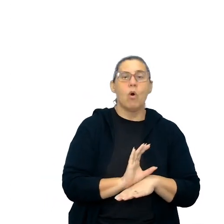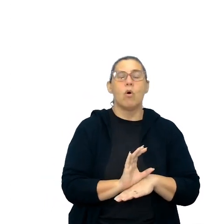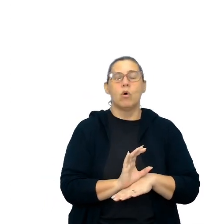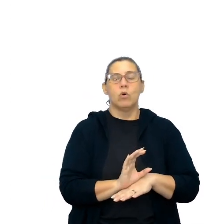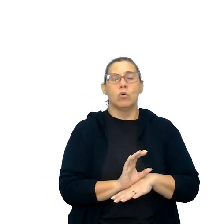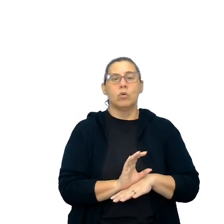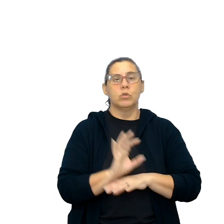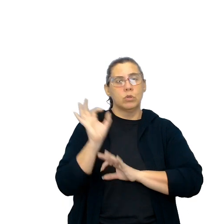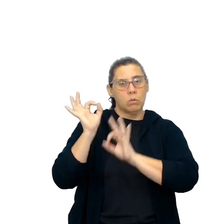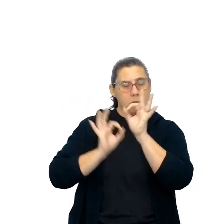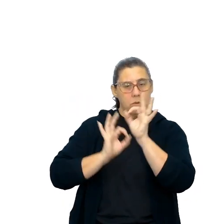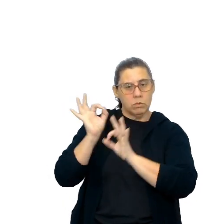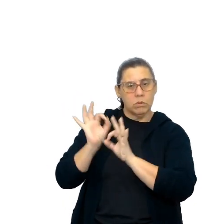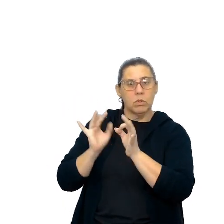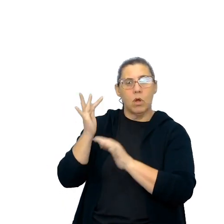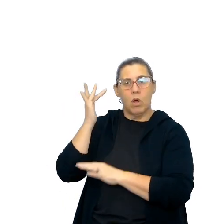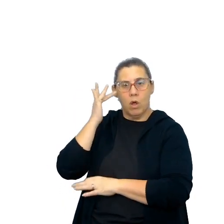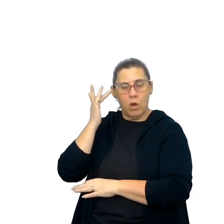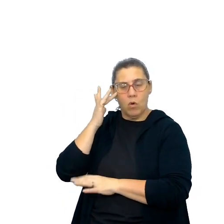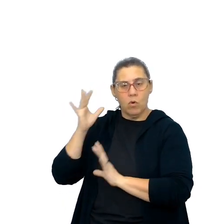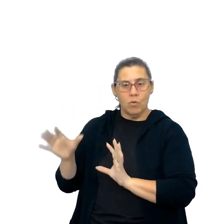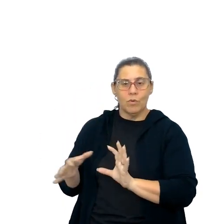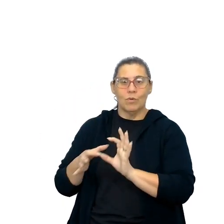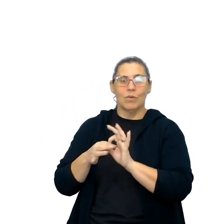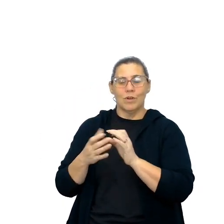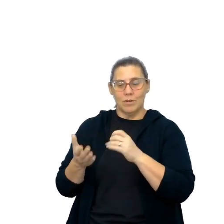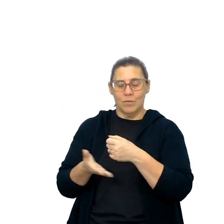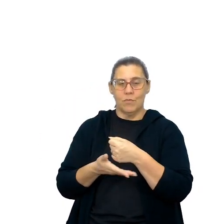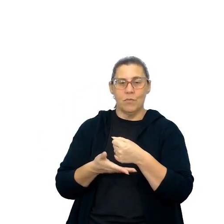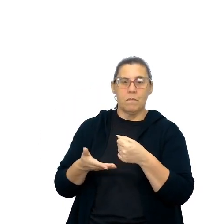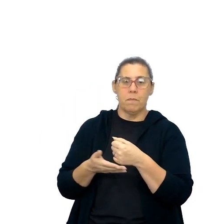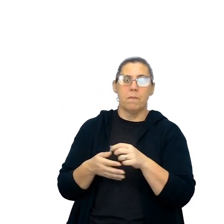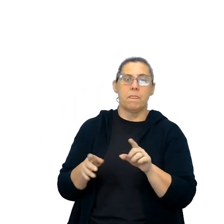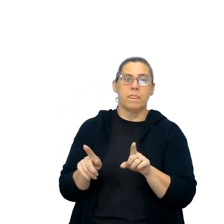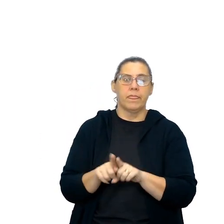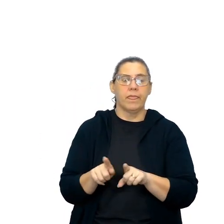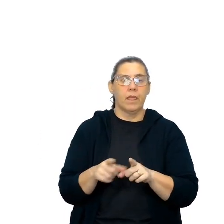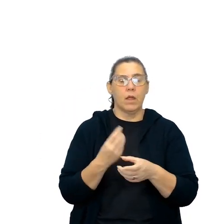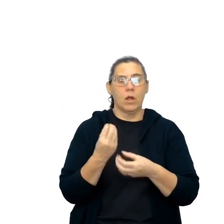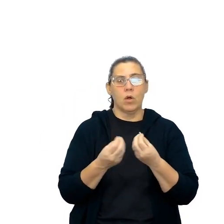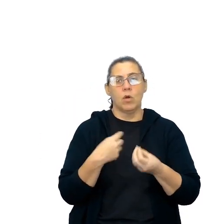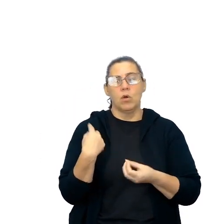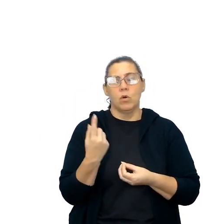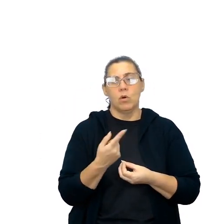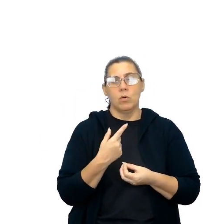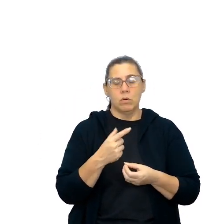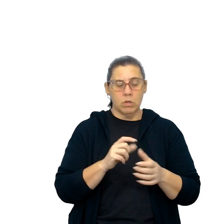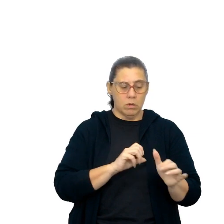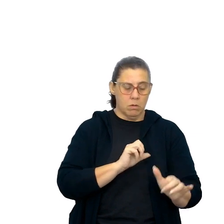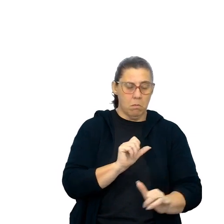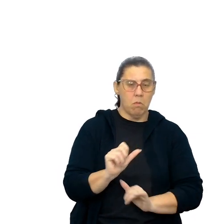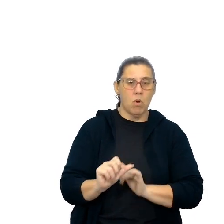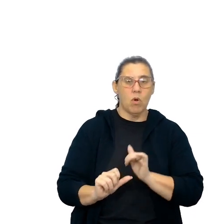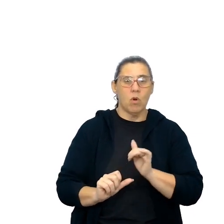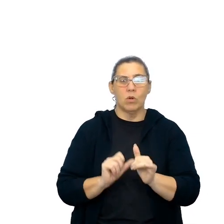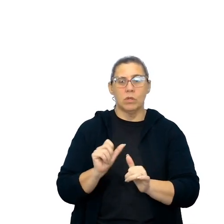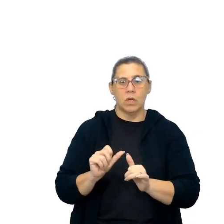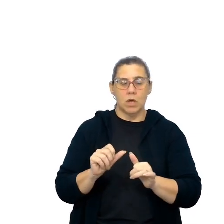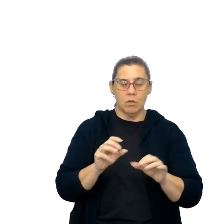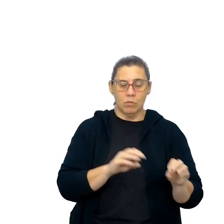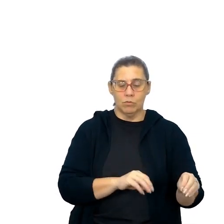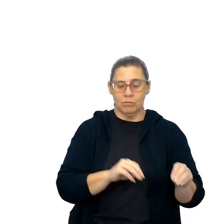do raciocínio lógico, ela está muito embasada também em como nós nos locomovemos num